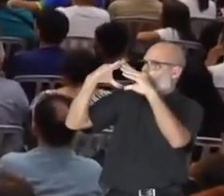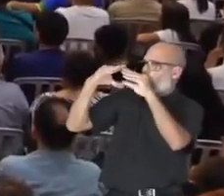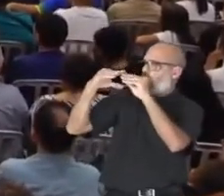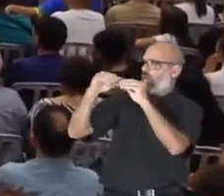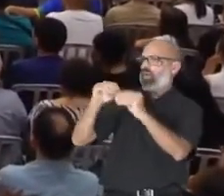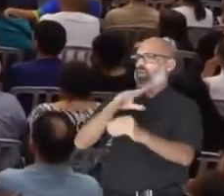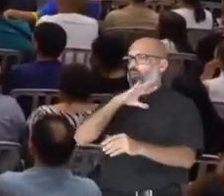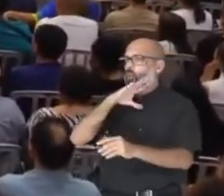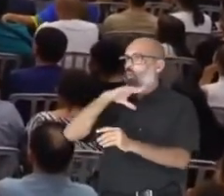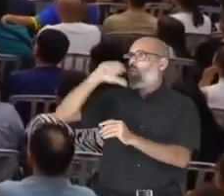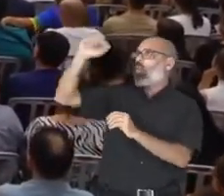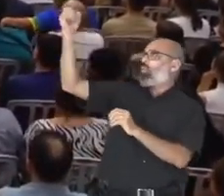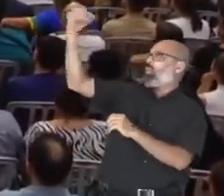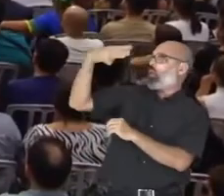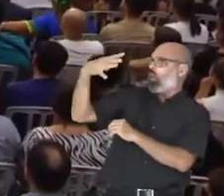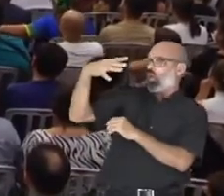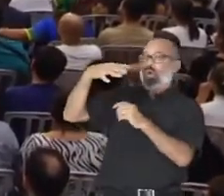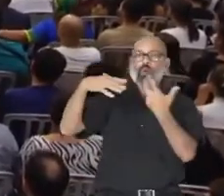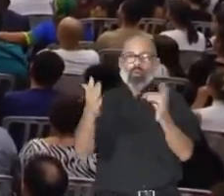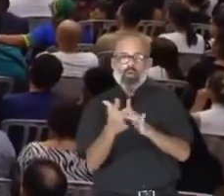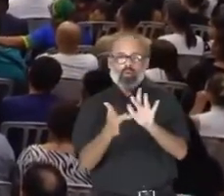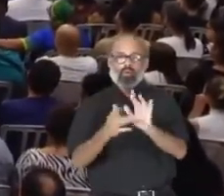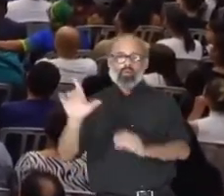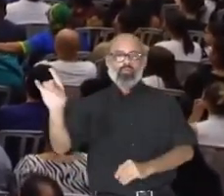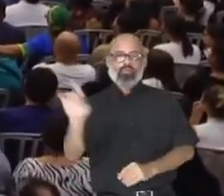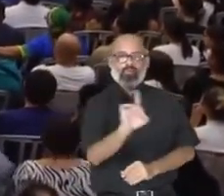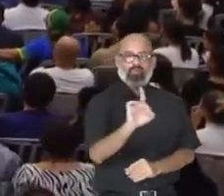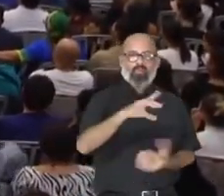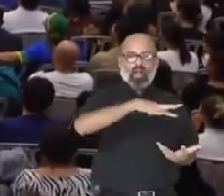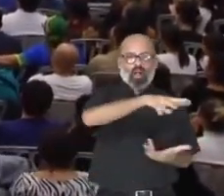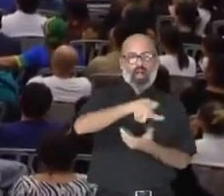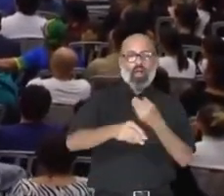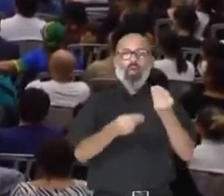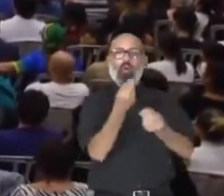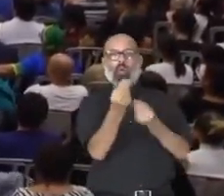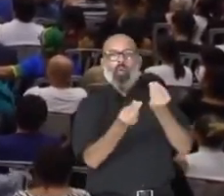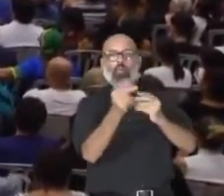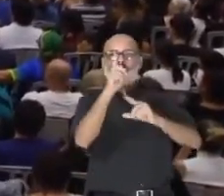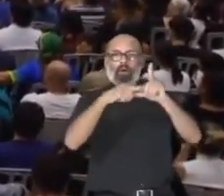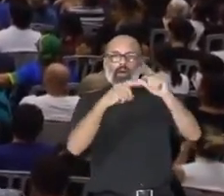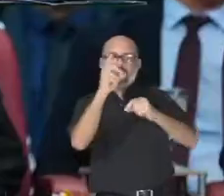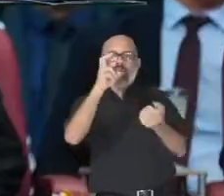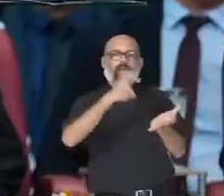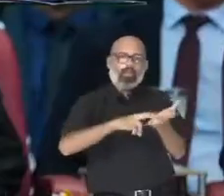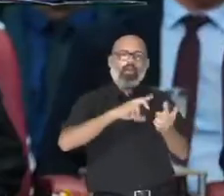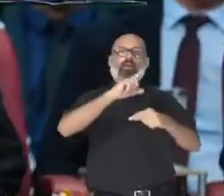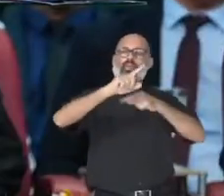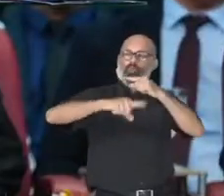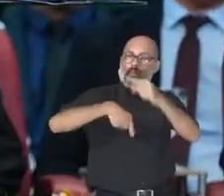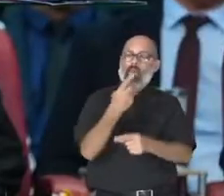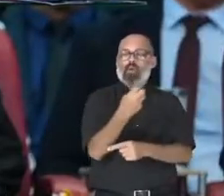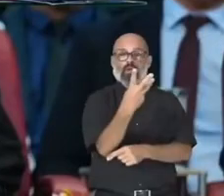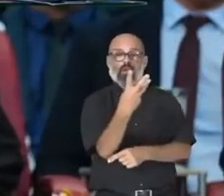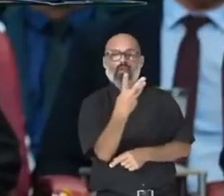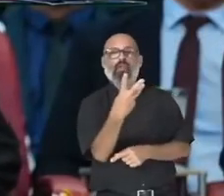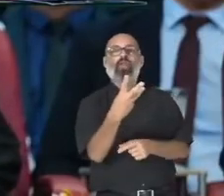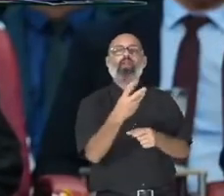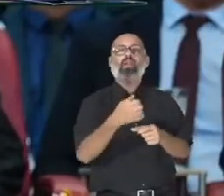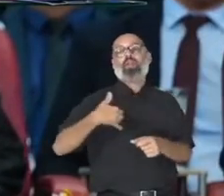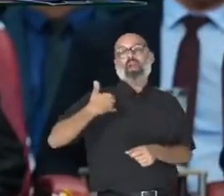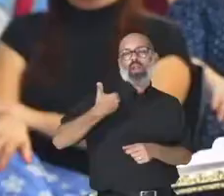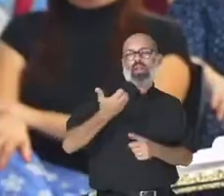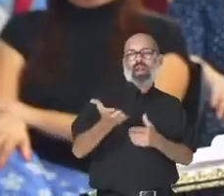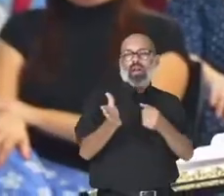tenebrosa, vem a luz. Quando Jesus chegou a esse mundo, ele chegou como a estrela da manhã. Depois de 30 anos de idade,